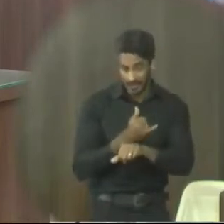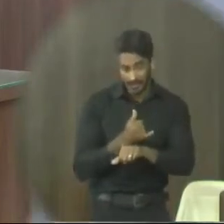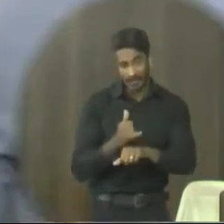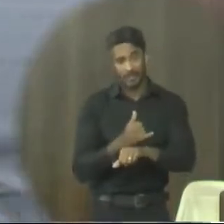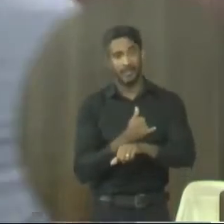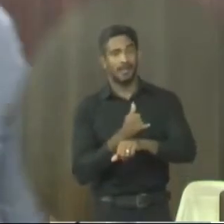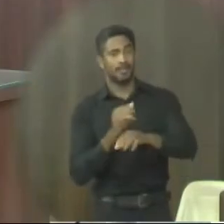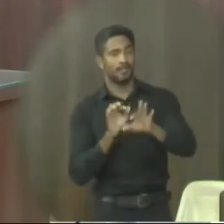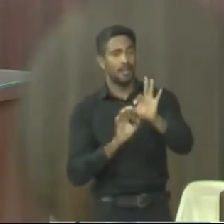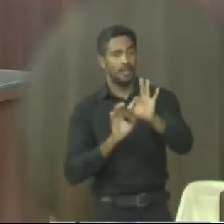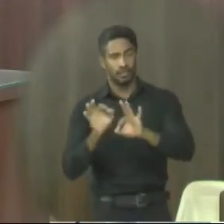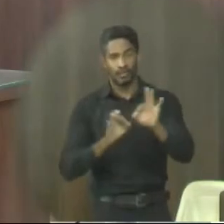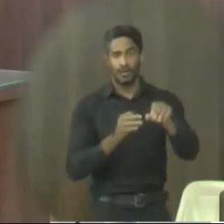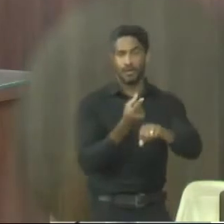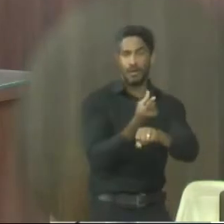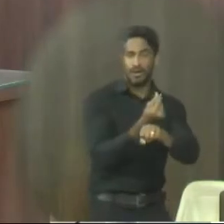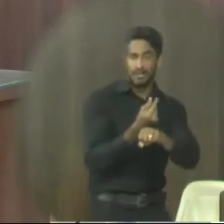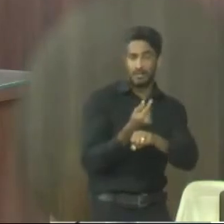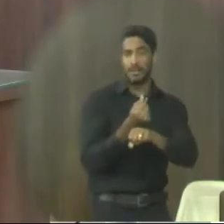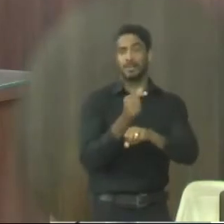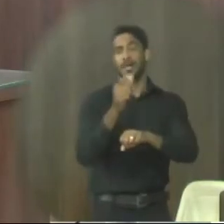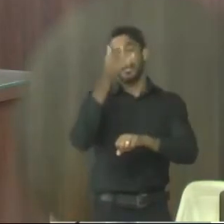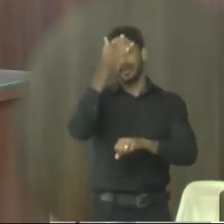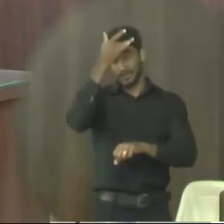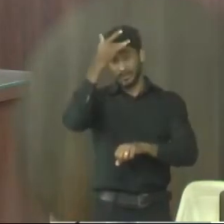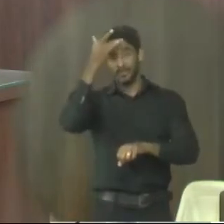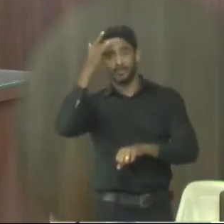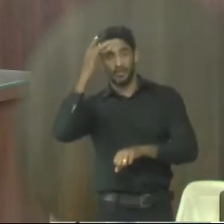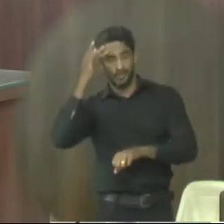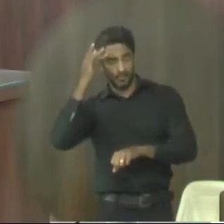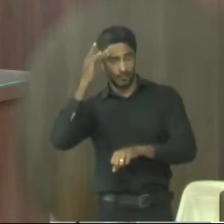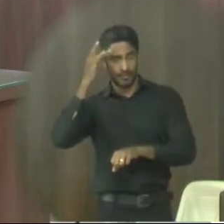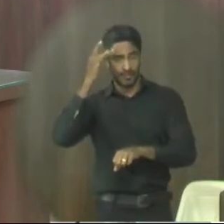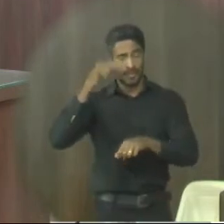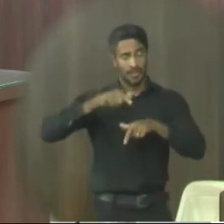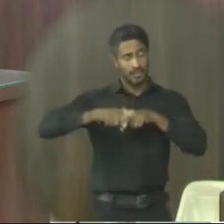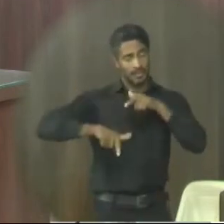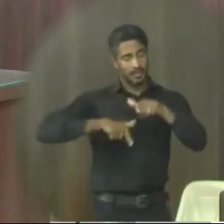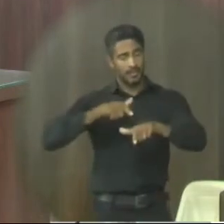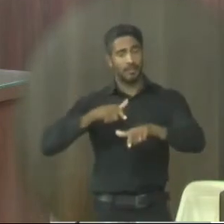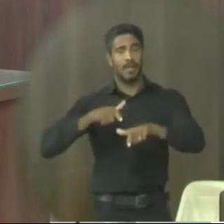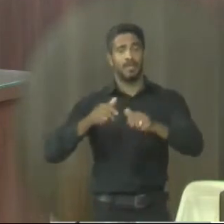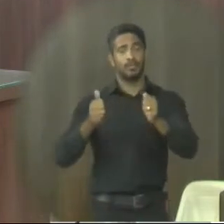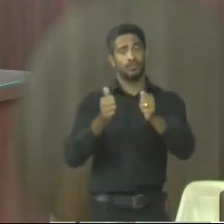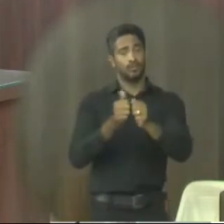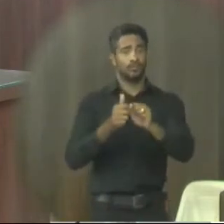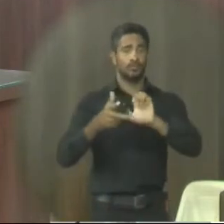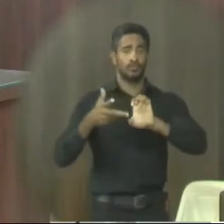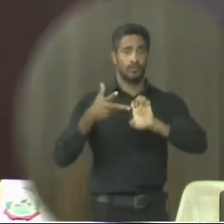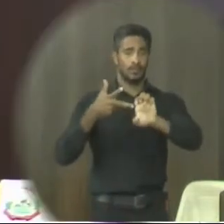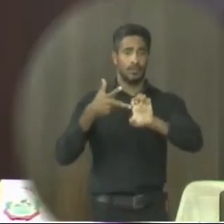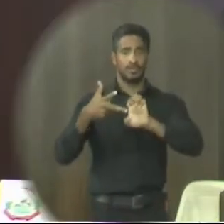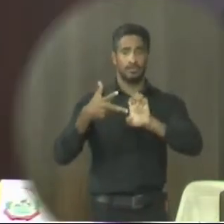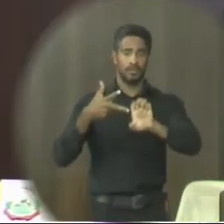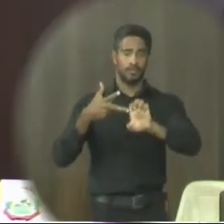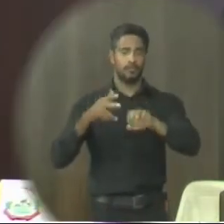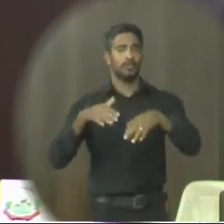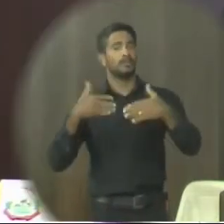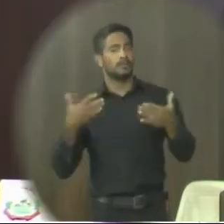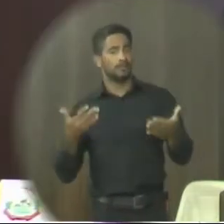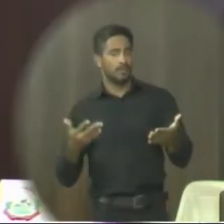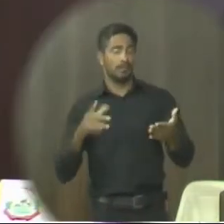inclusive de ordens orçamentárias de pessoas do cargo do Poder Executivo. Logo, resta evidências